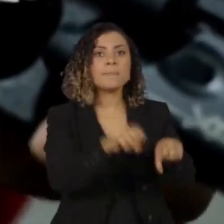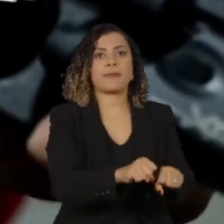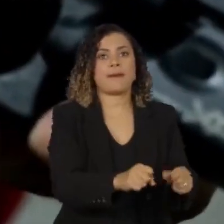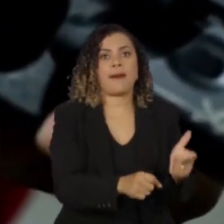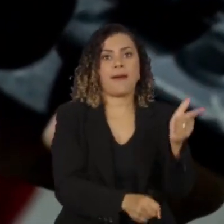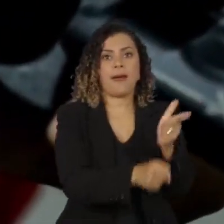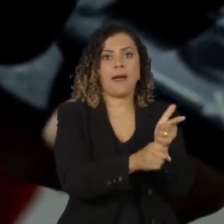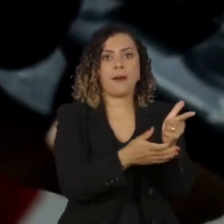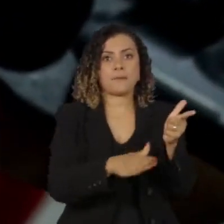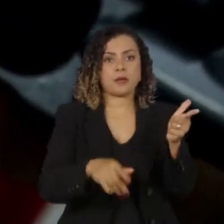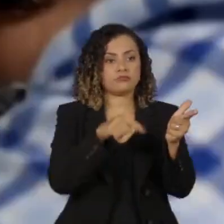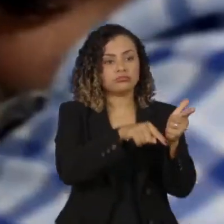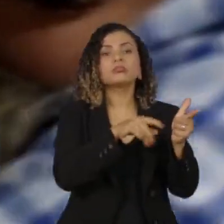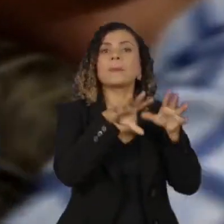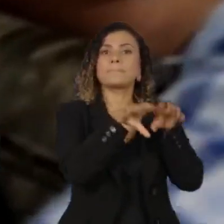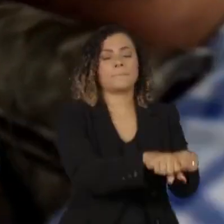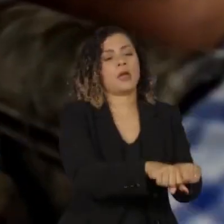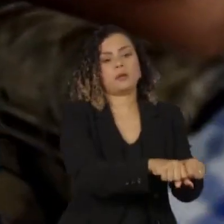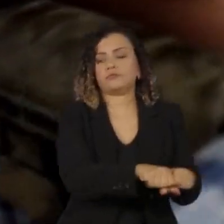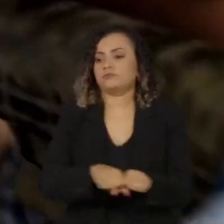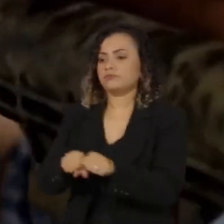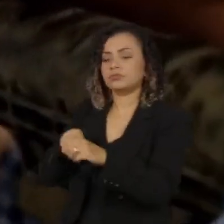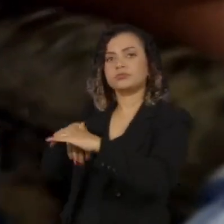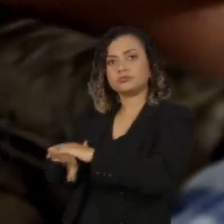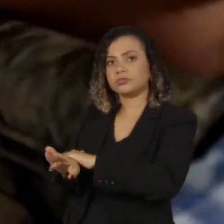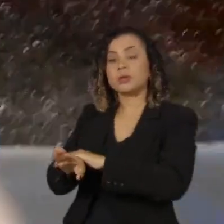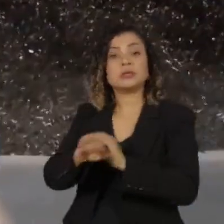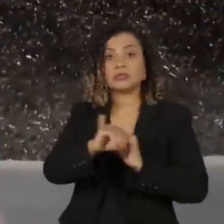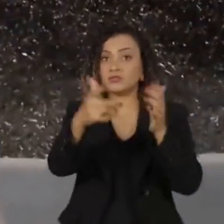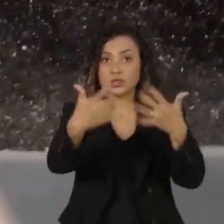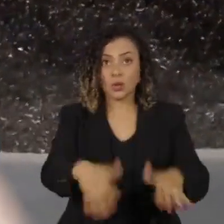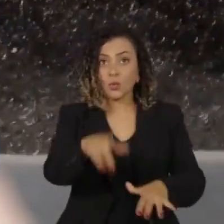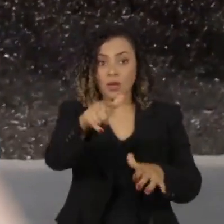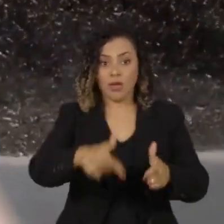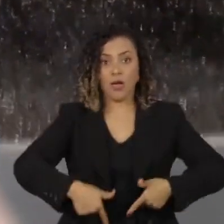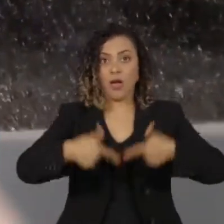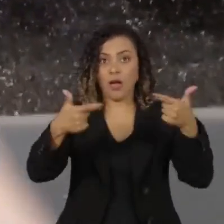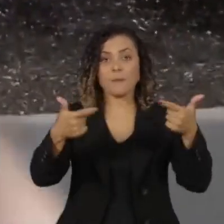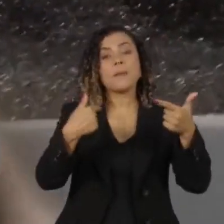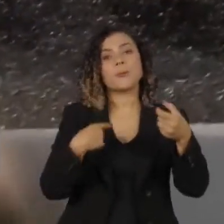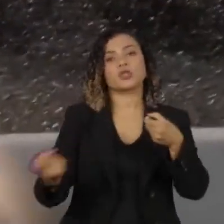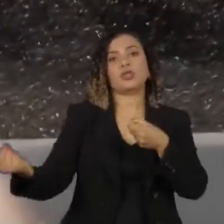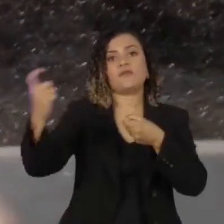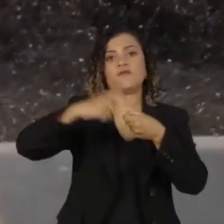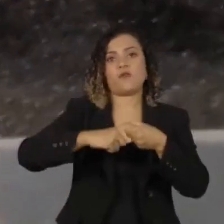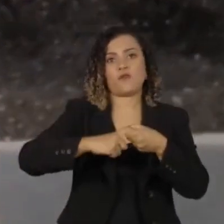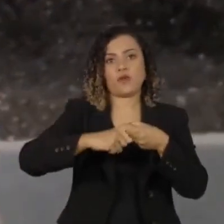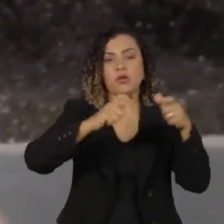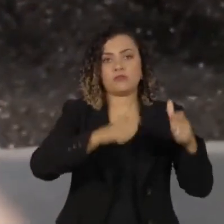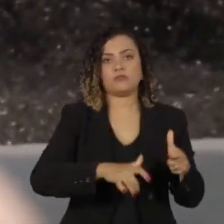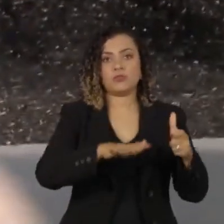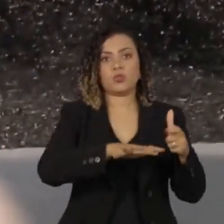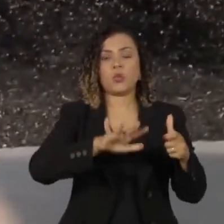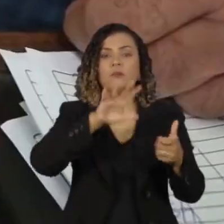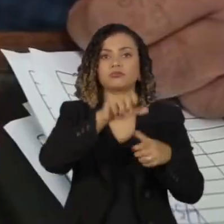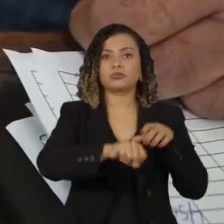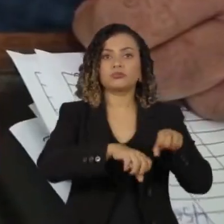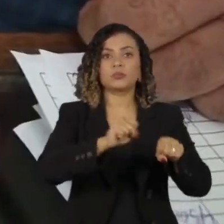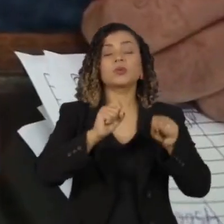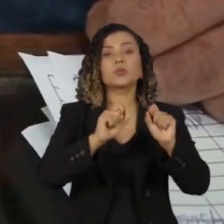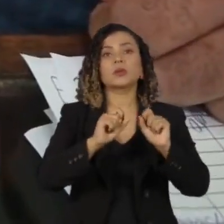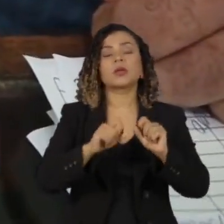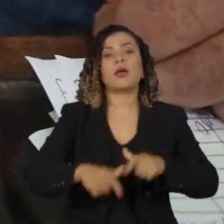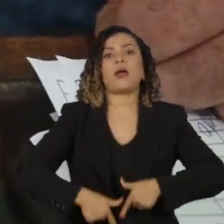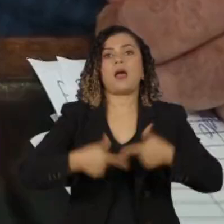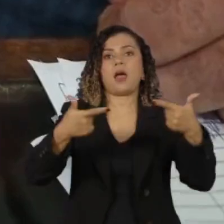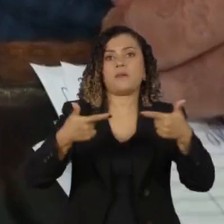infração administrativa quem não quiser mais a arma de fogo poderá devolver num dos postos de coleta da campanha